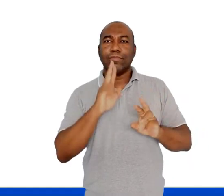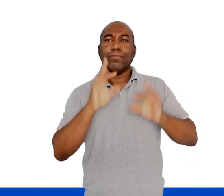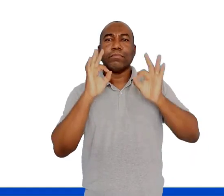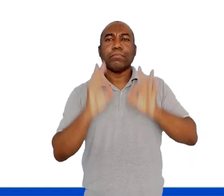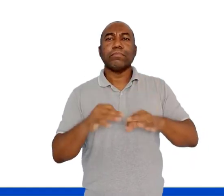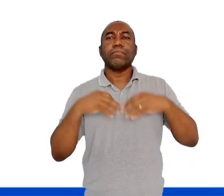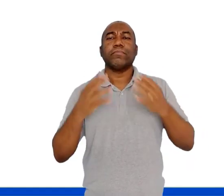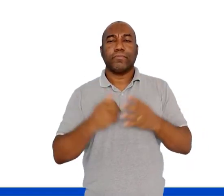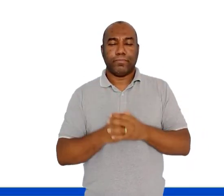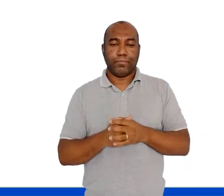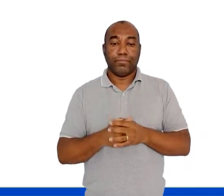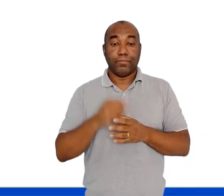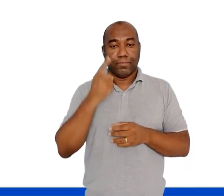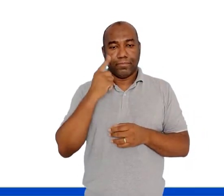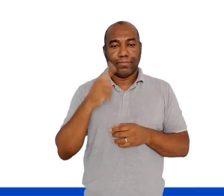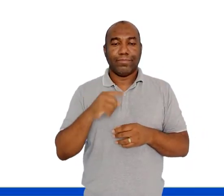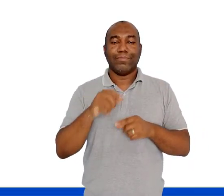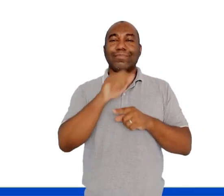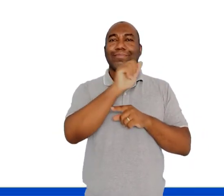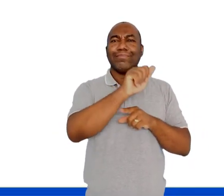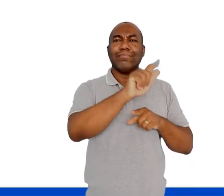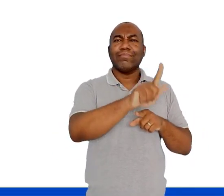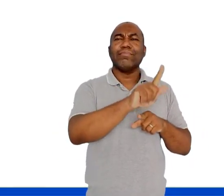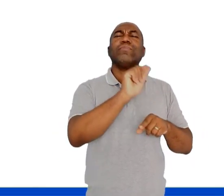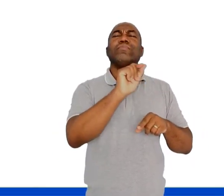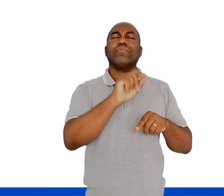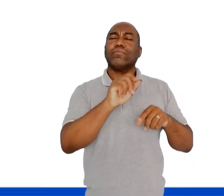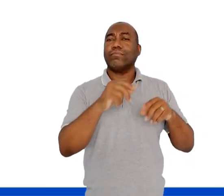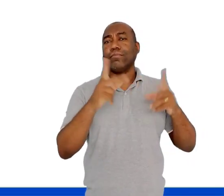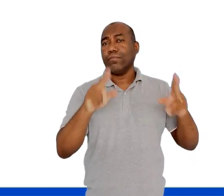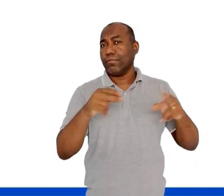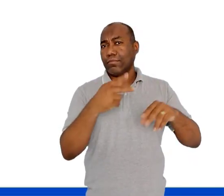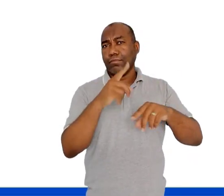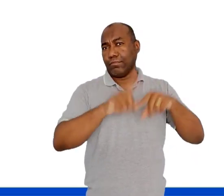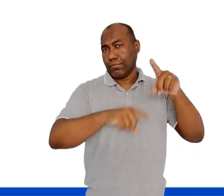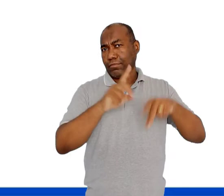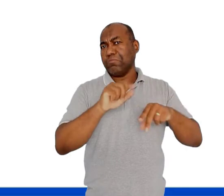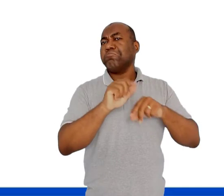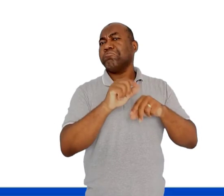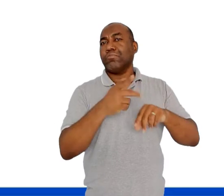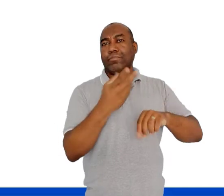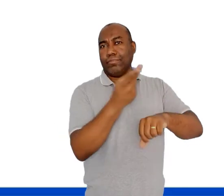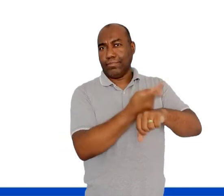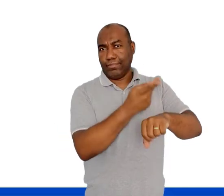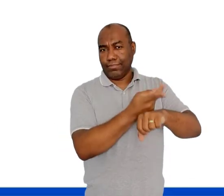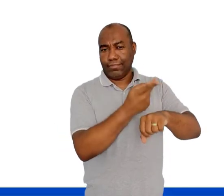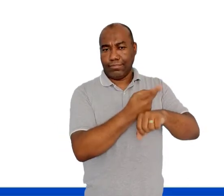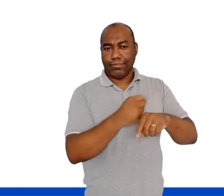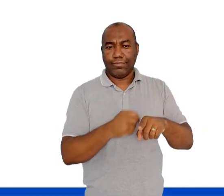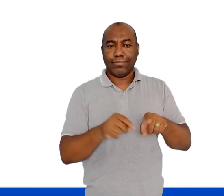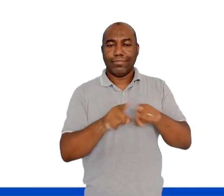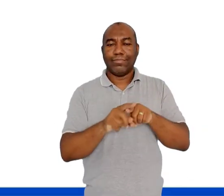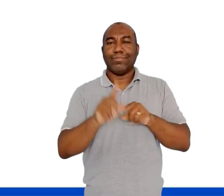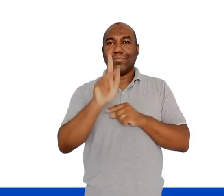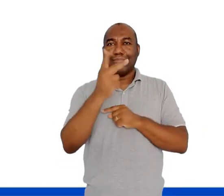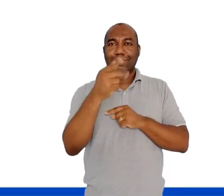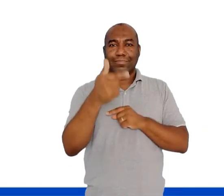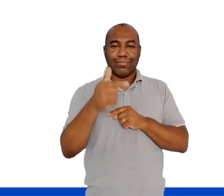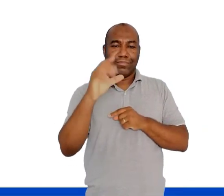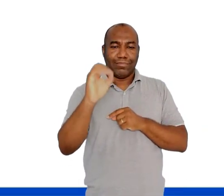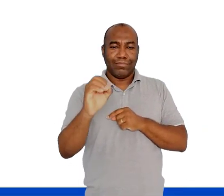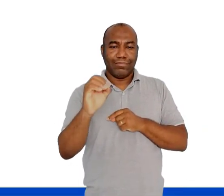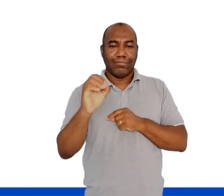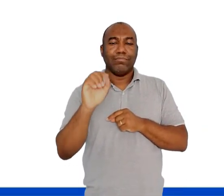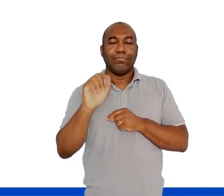Ag, 4 pratas, mais 2 mol de H2S. O H2S é o cheiro do ovo podre,